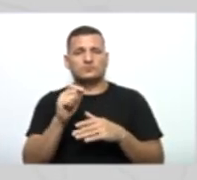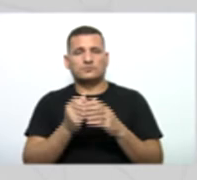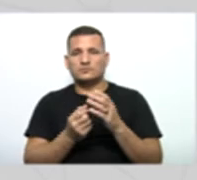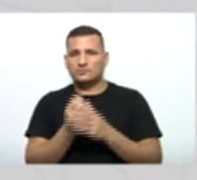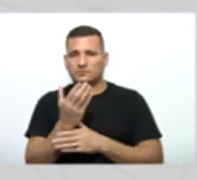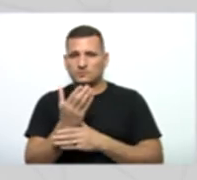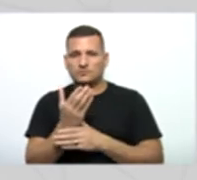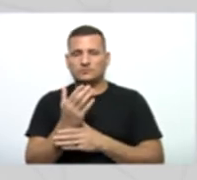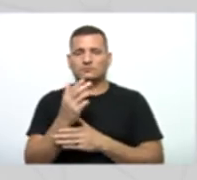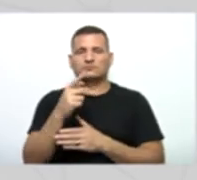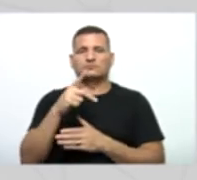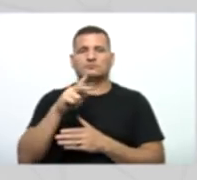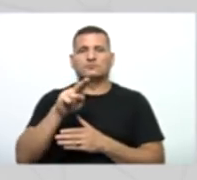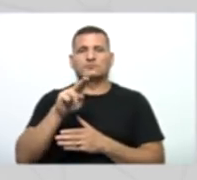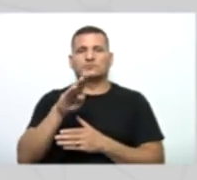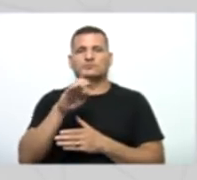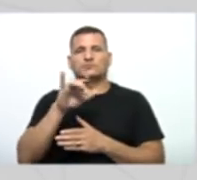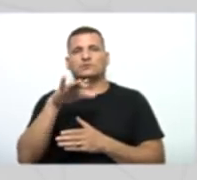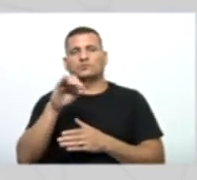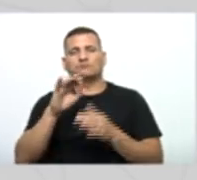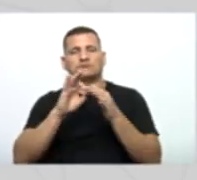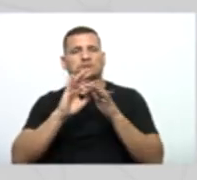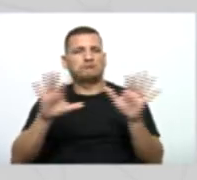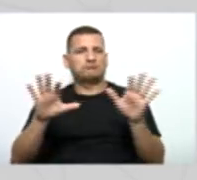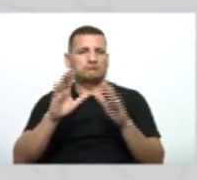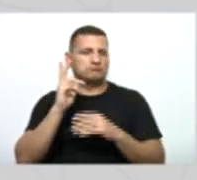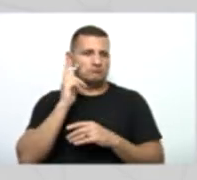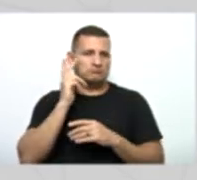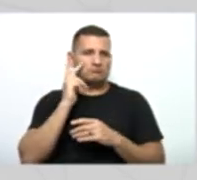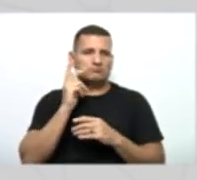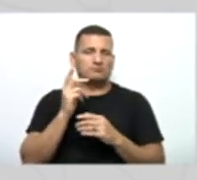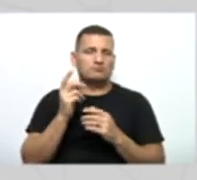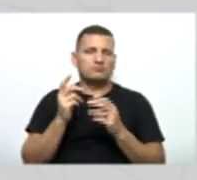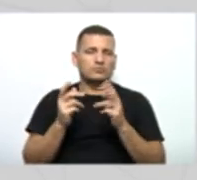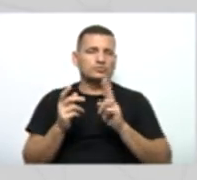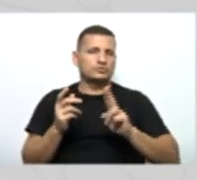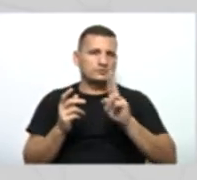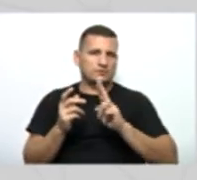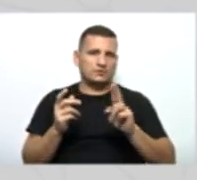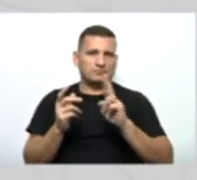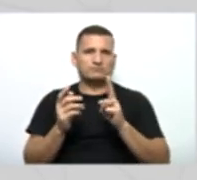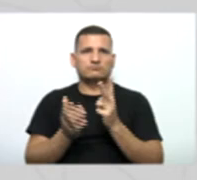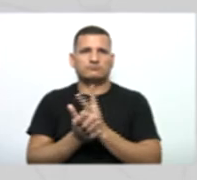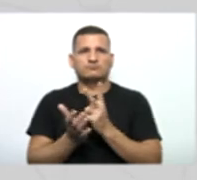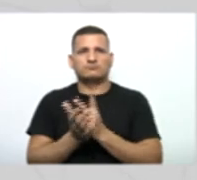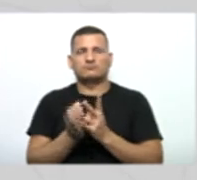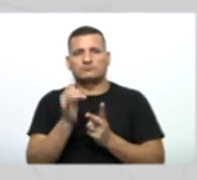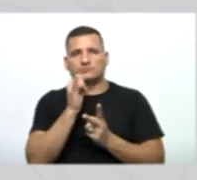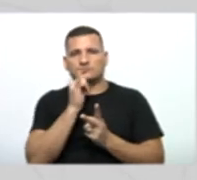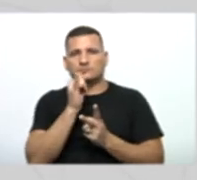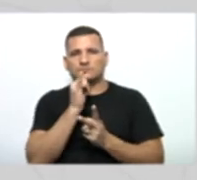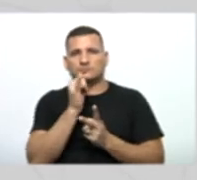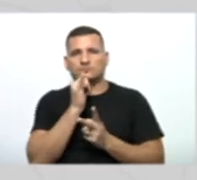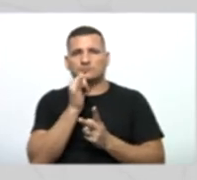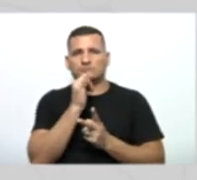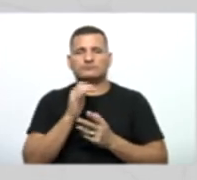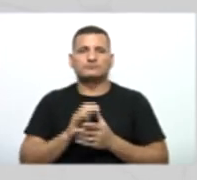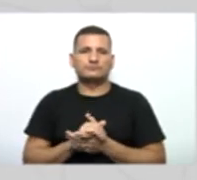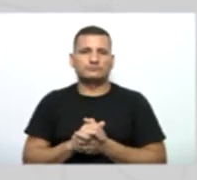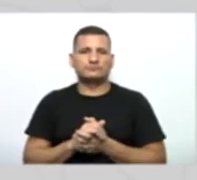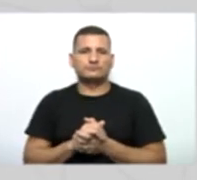de atributos públicos. São os atributos normais que nós utilizamos desde então nos exemplos dados aqui em